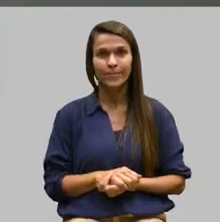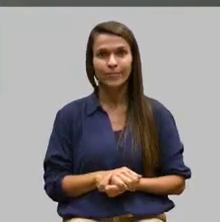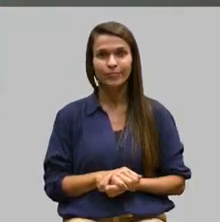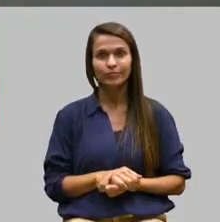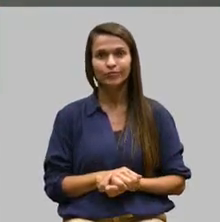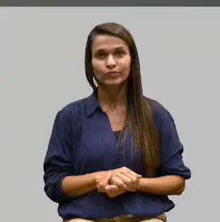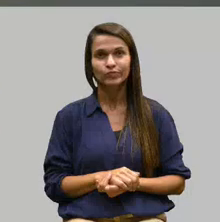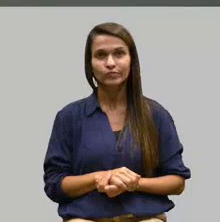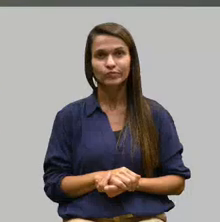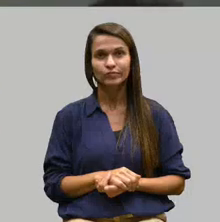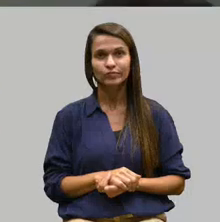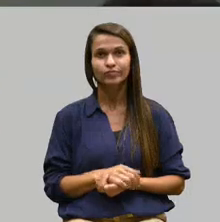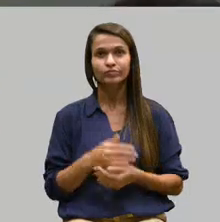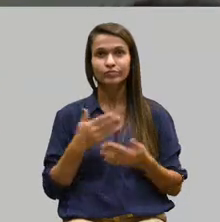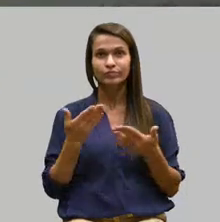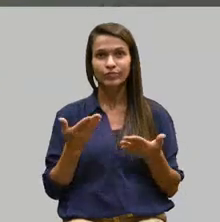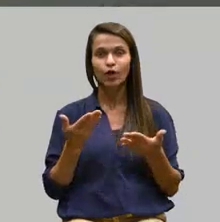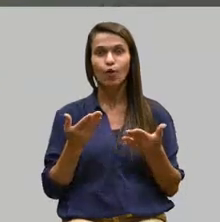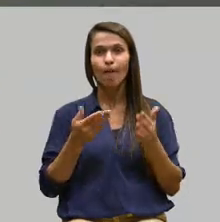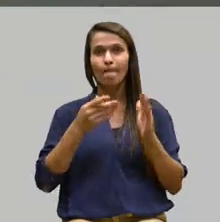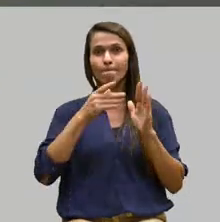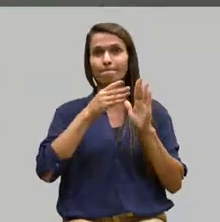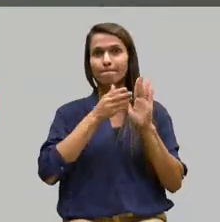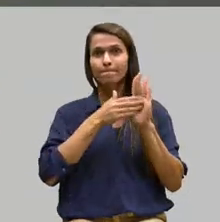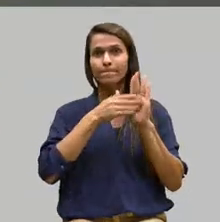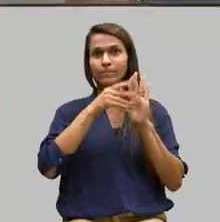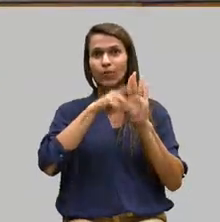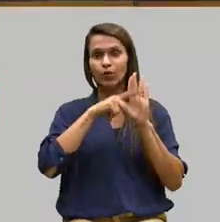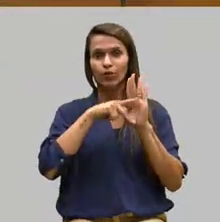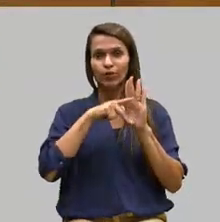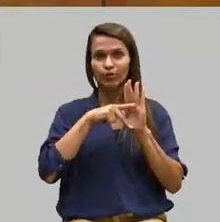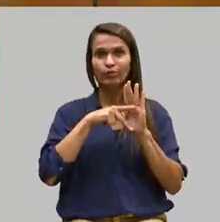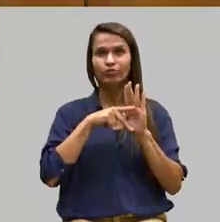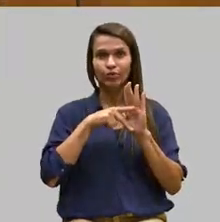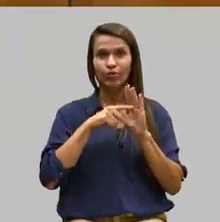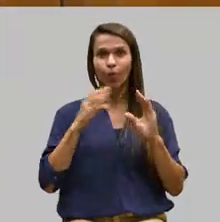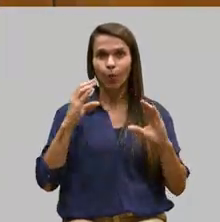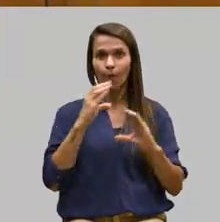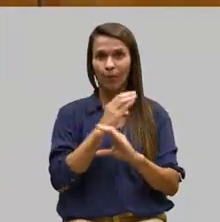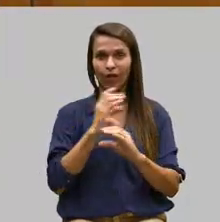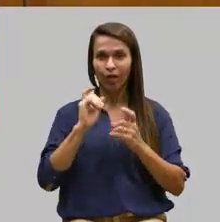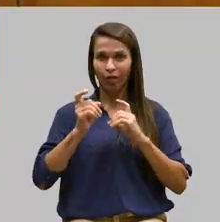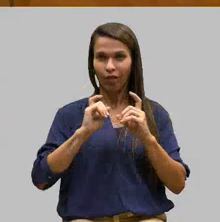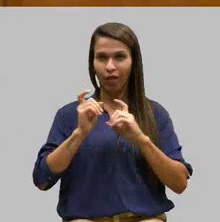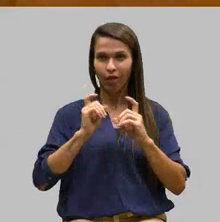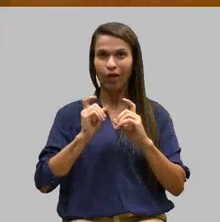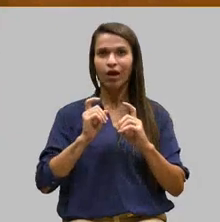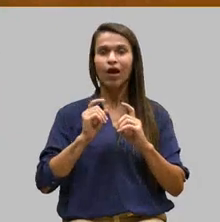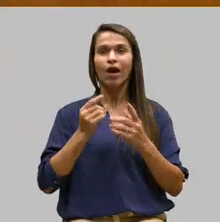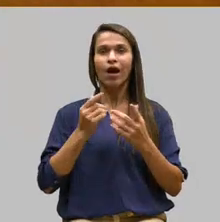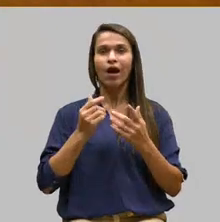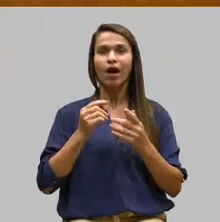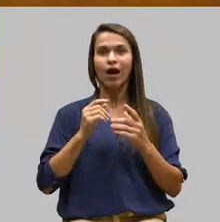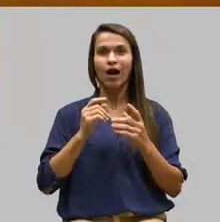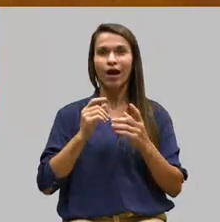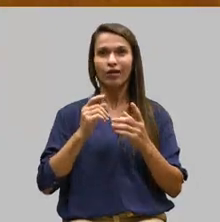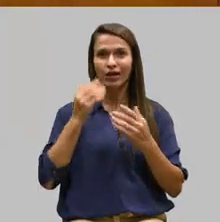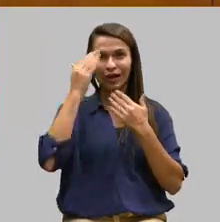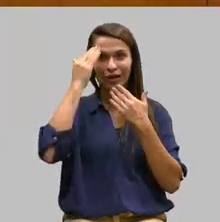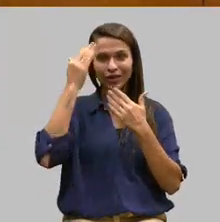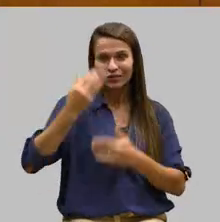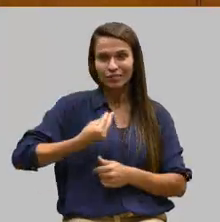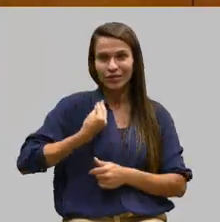Então vamos lá o protocolo aqui Comprido é a finalidade da reunião a presidência agradece a presença